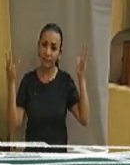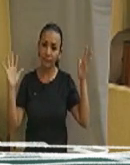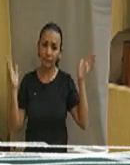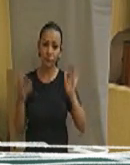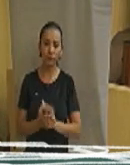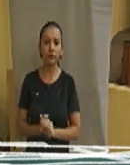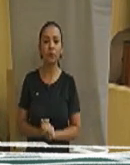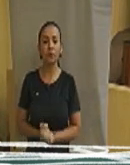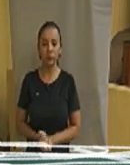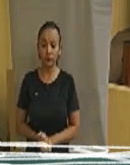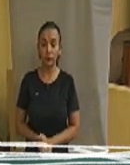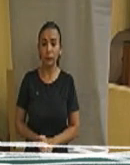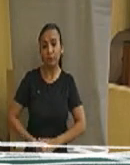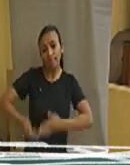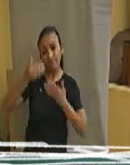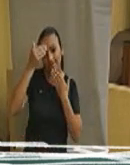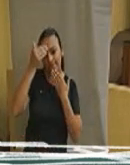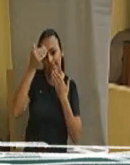Obrigada, Cleison.